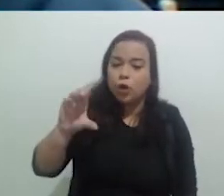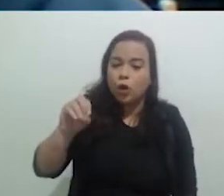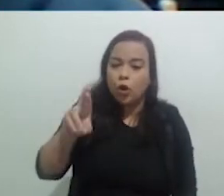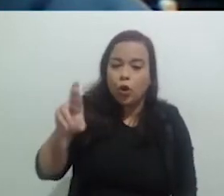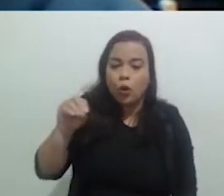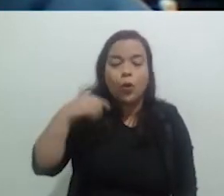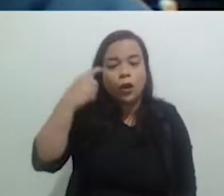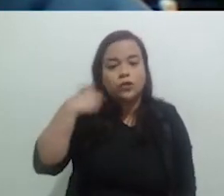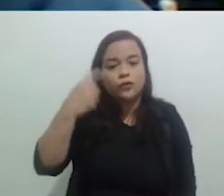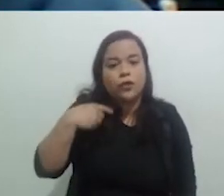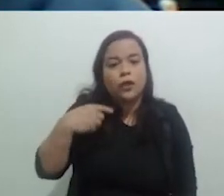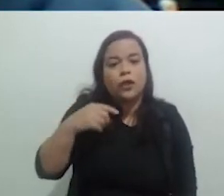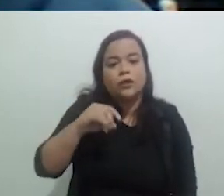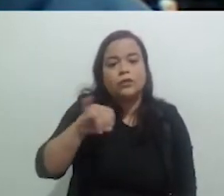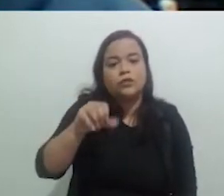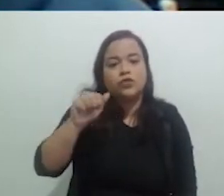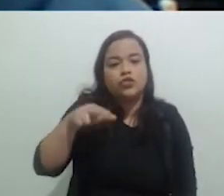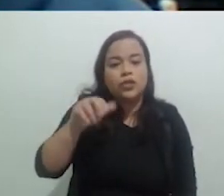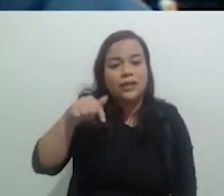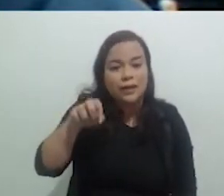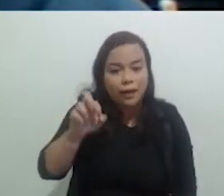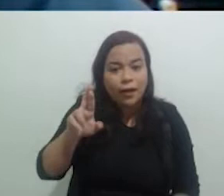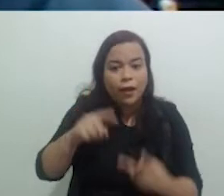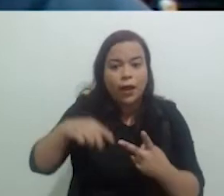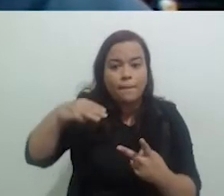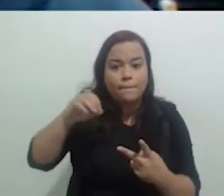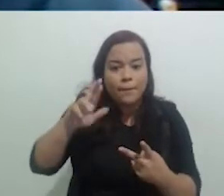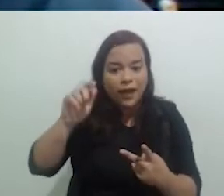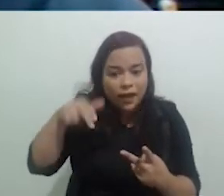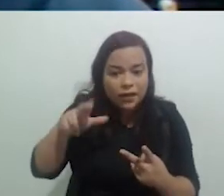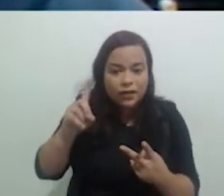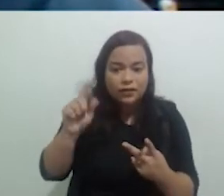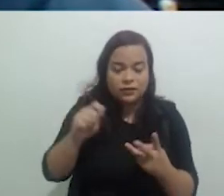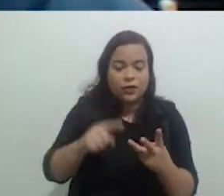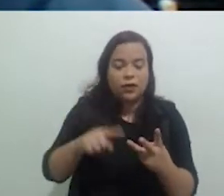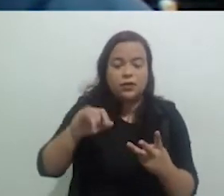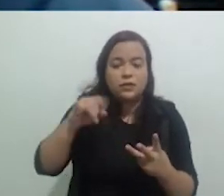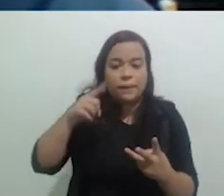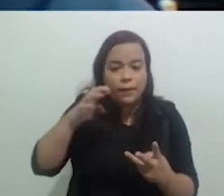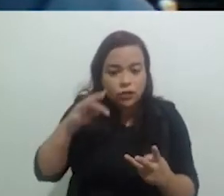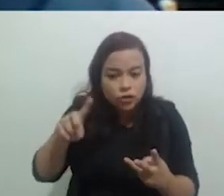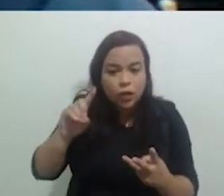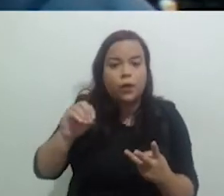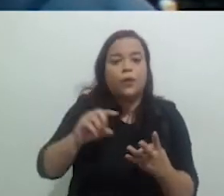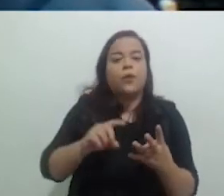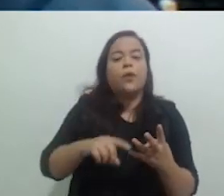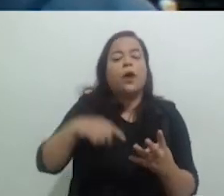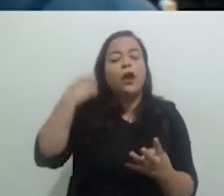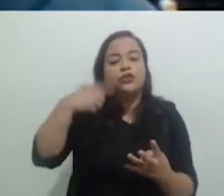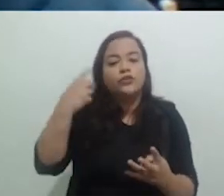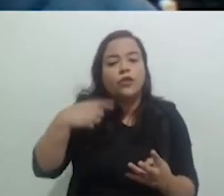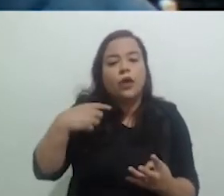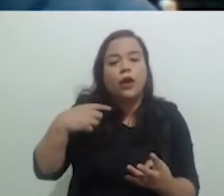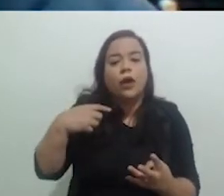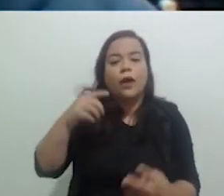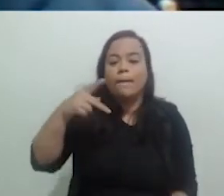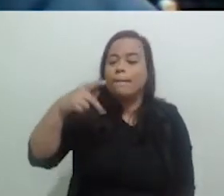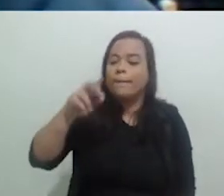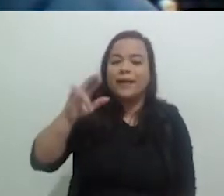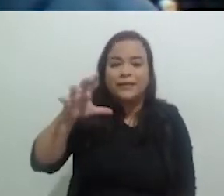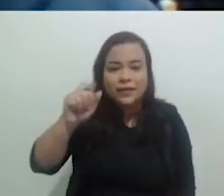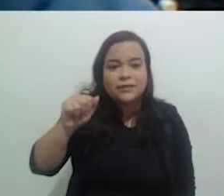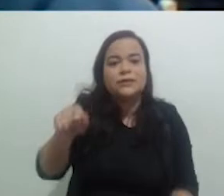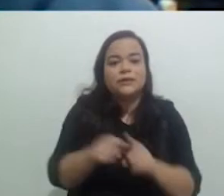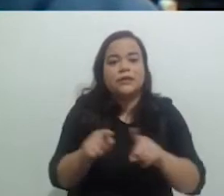Réus Margarida Maria da Silva, Sebastião Vitorino da Silva, advogado doutora Patrícia Sassis. Relator desembargador Virgílio Fernandes.